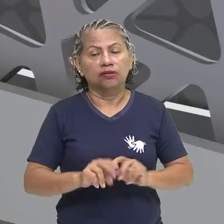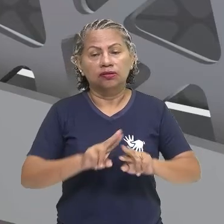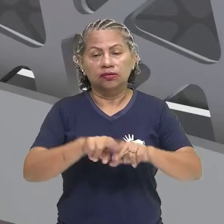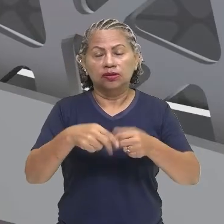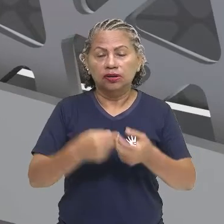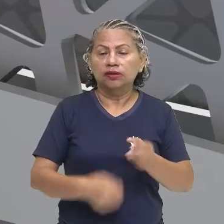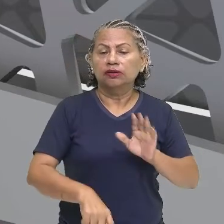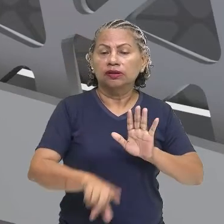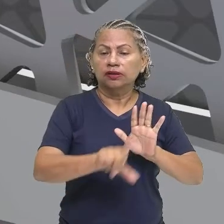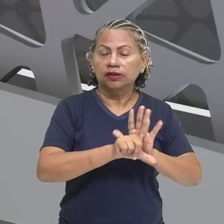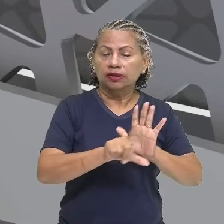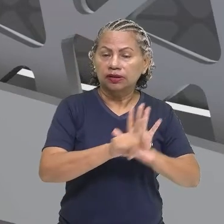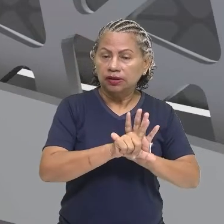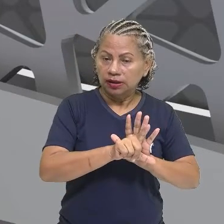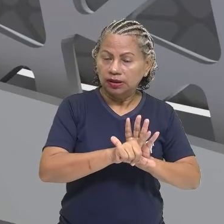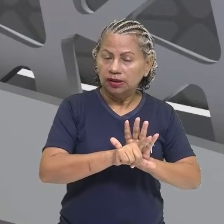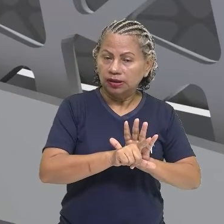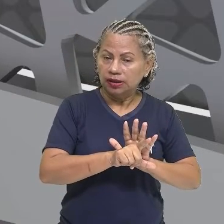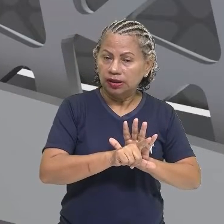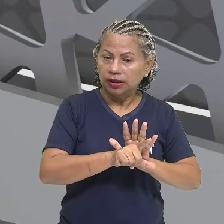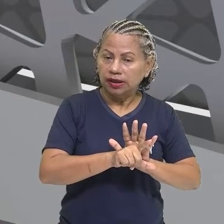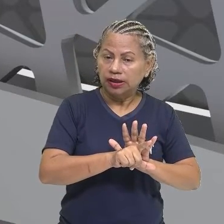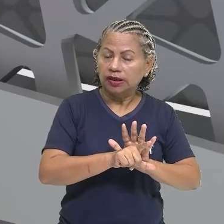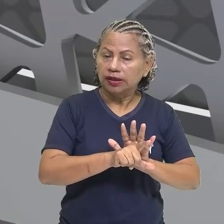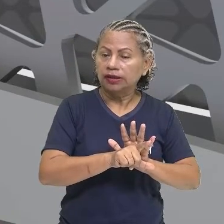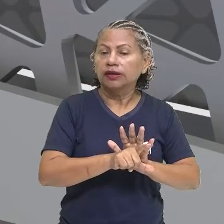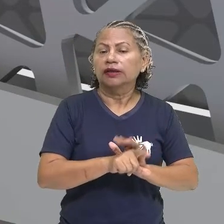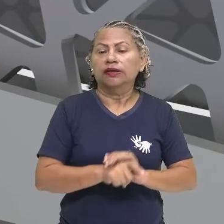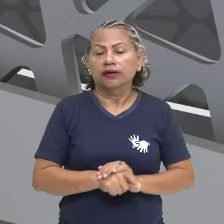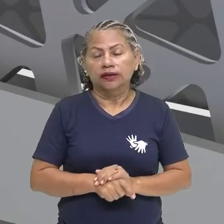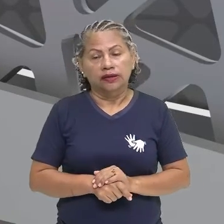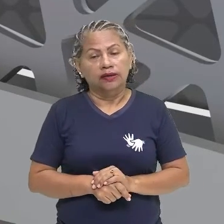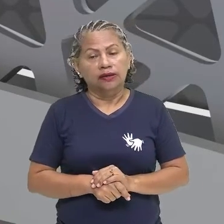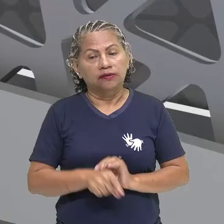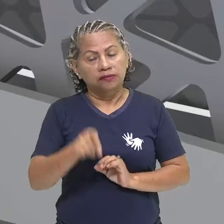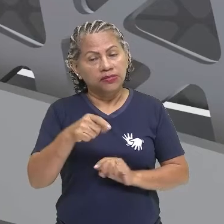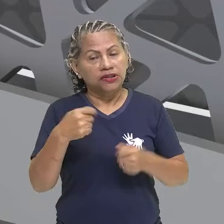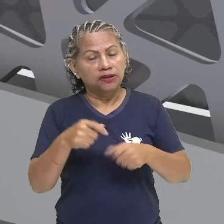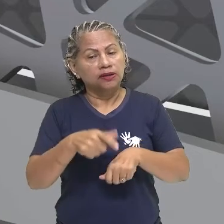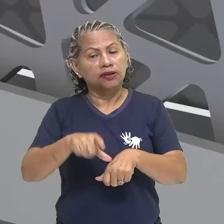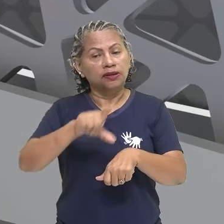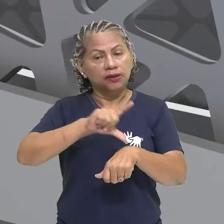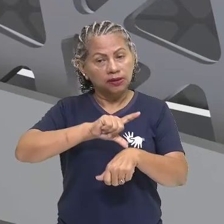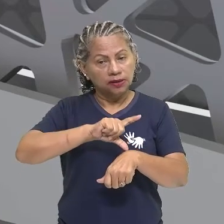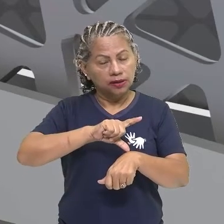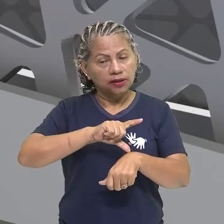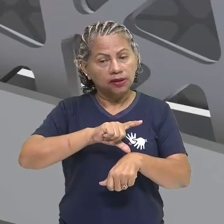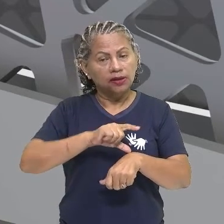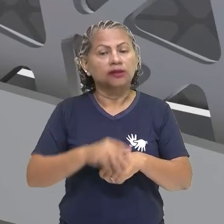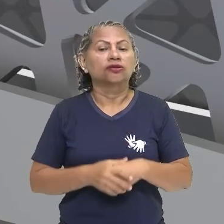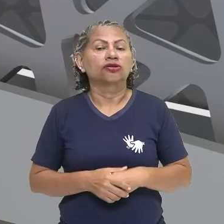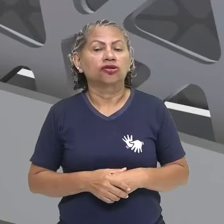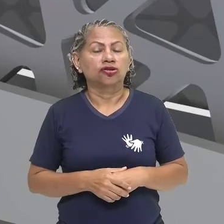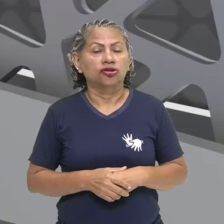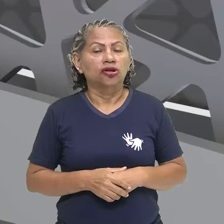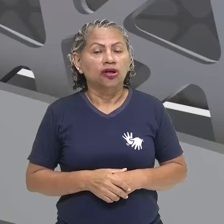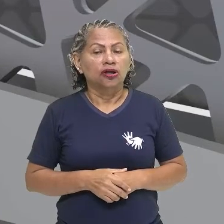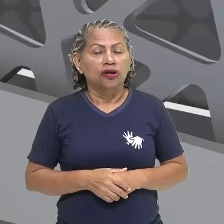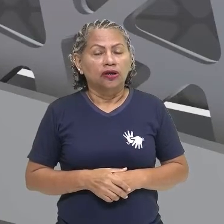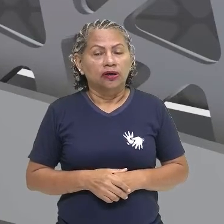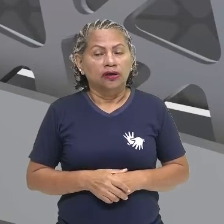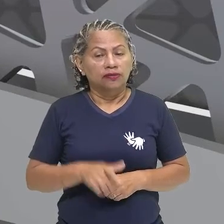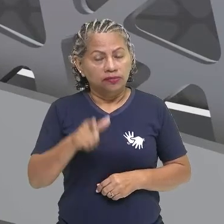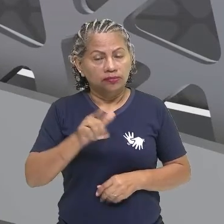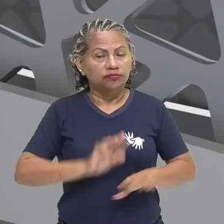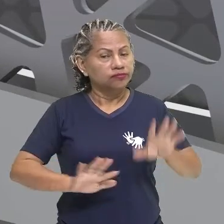tomar muito cuidado quando for expor a nossa opinião em relação a qualquer coisa, tá? Tomem